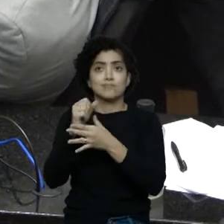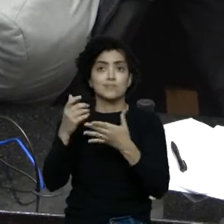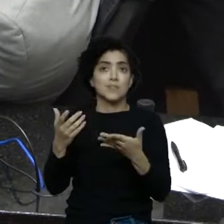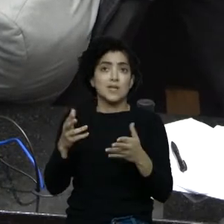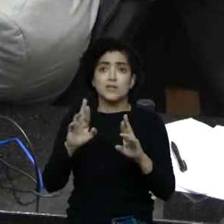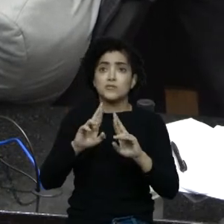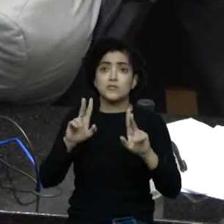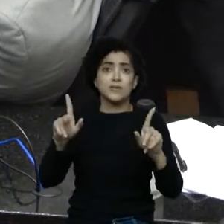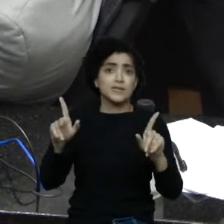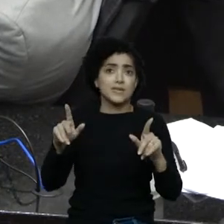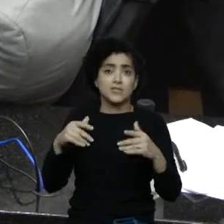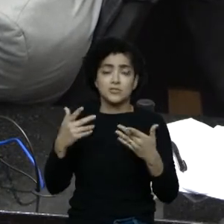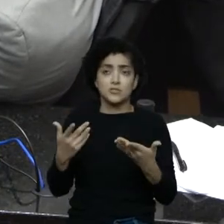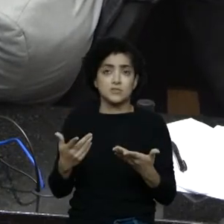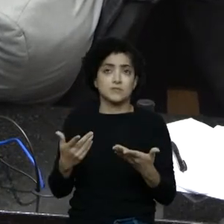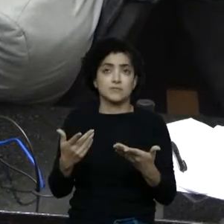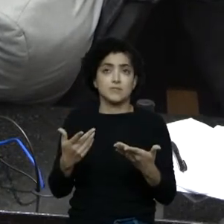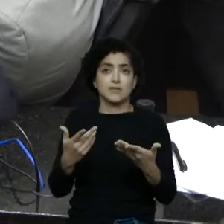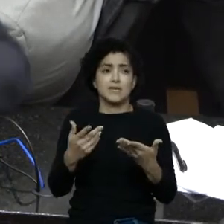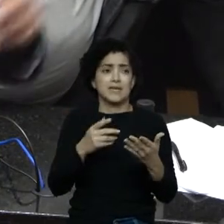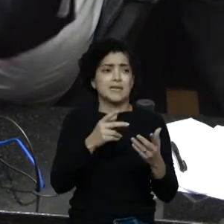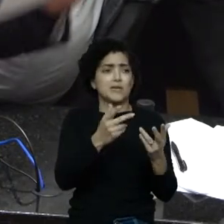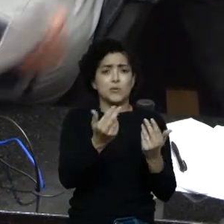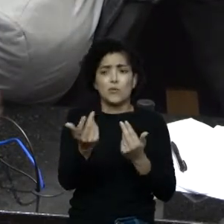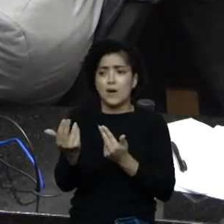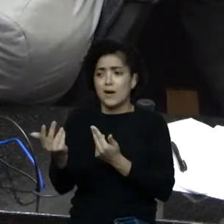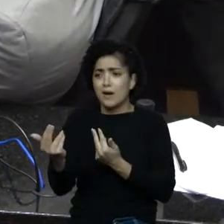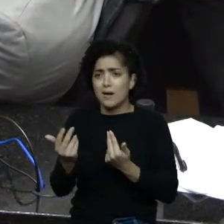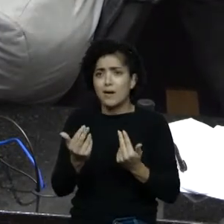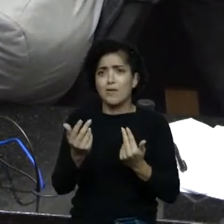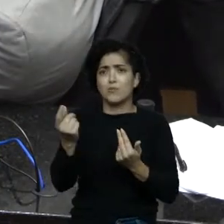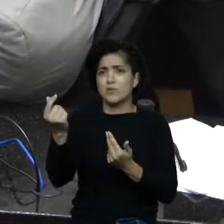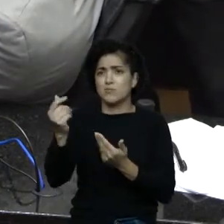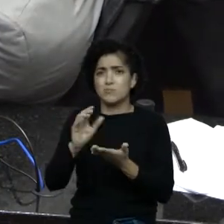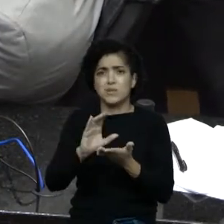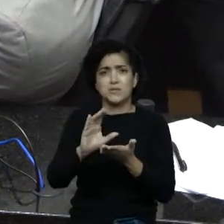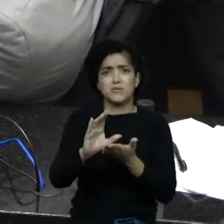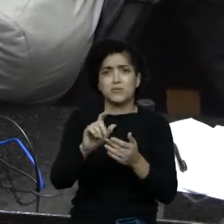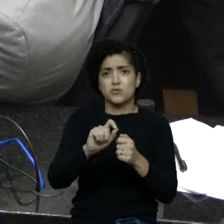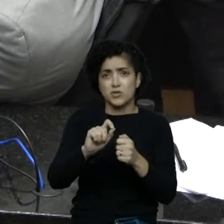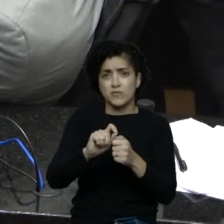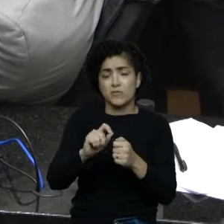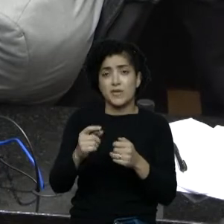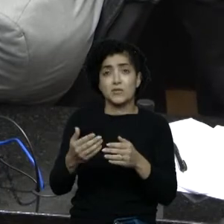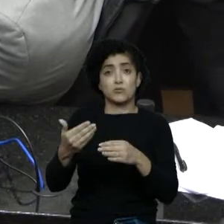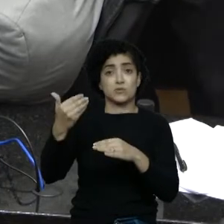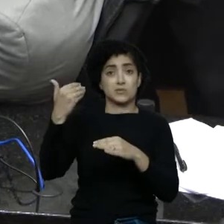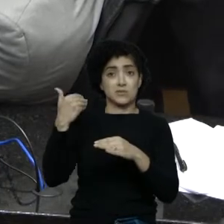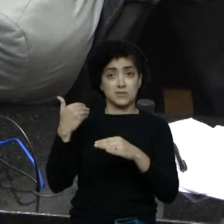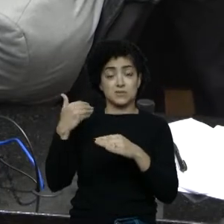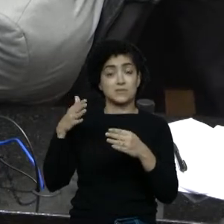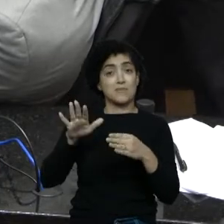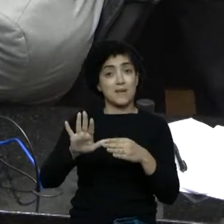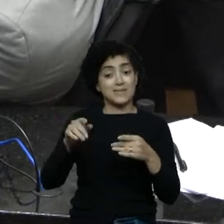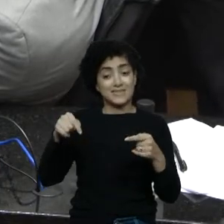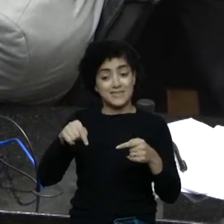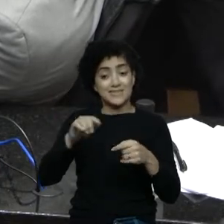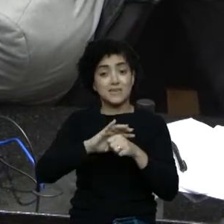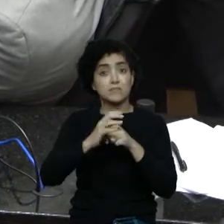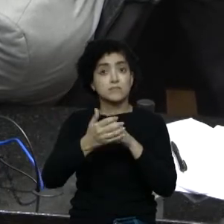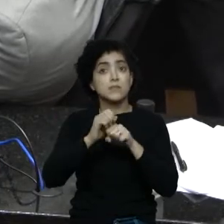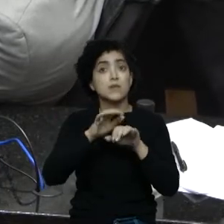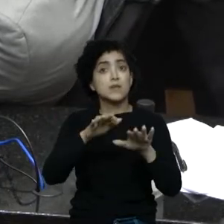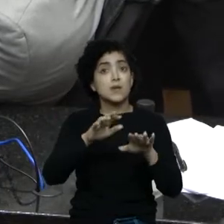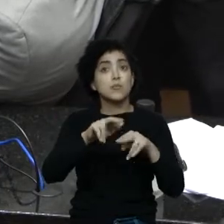diferente de outras não podemos tratar igual outros benefícios feito o anteriormente Isso aqui é uma questão de pandemia